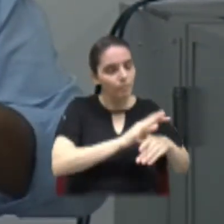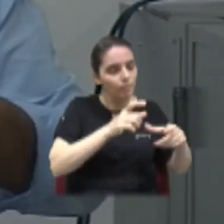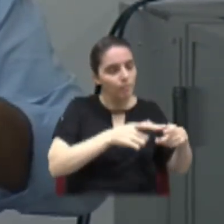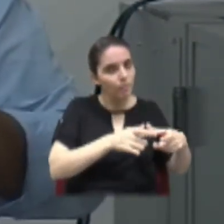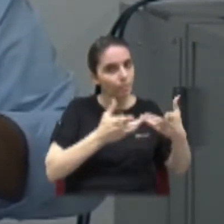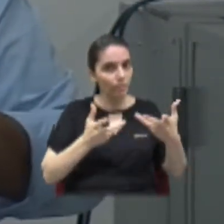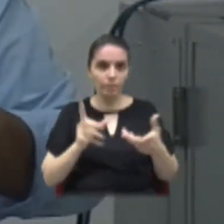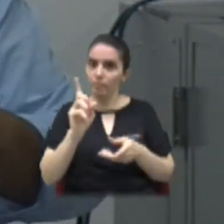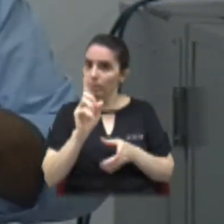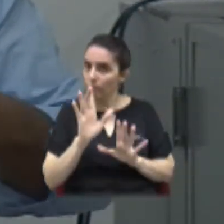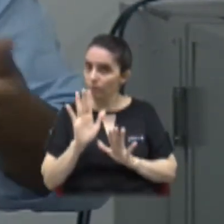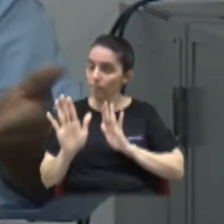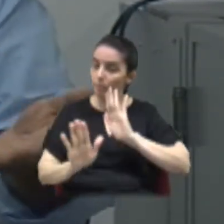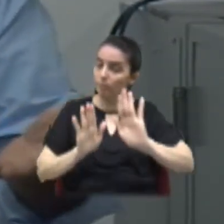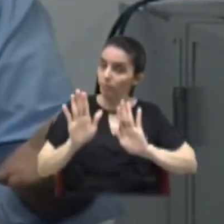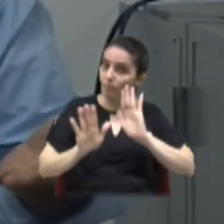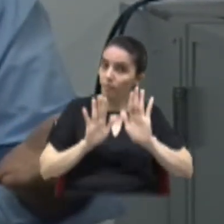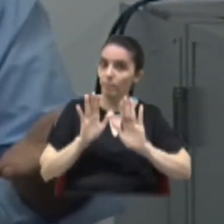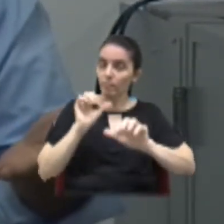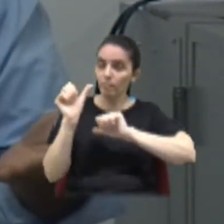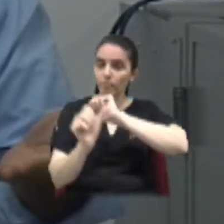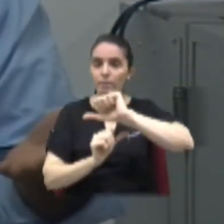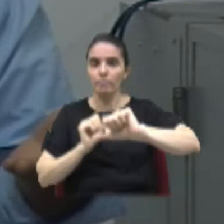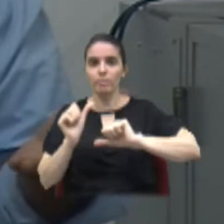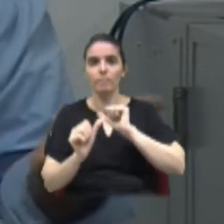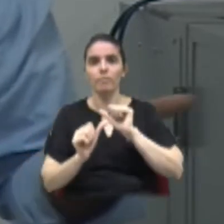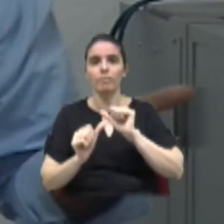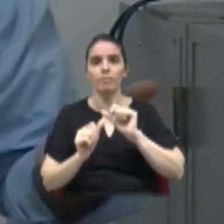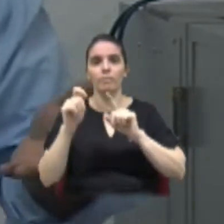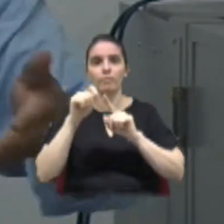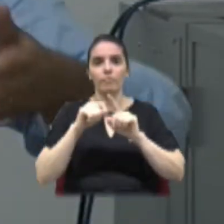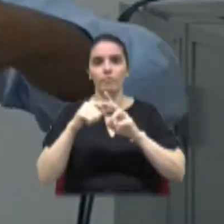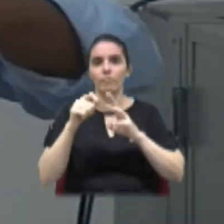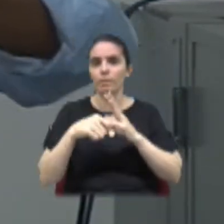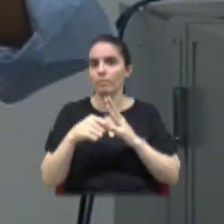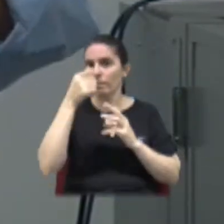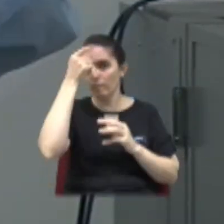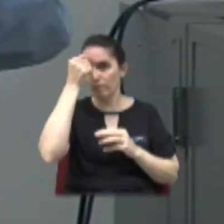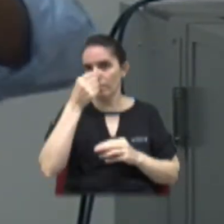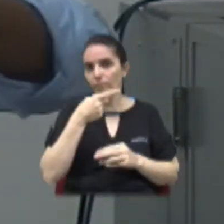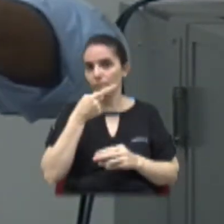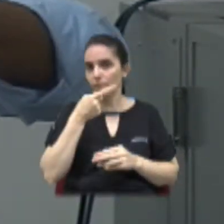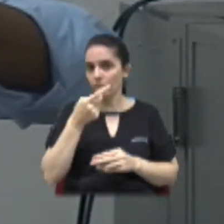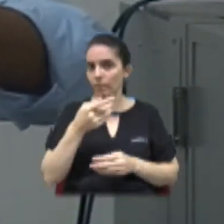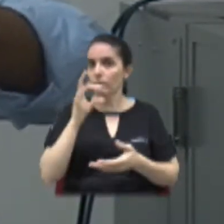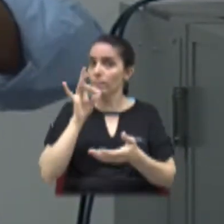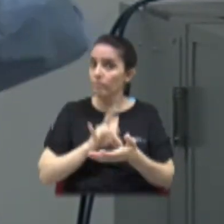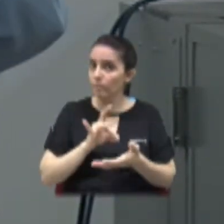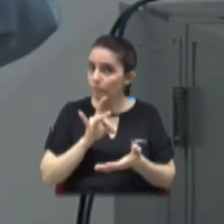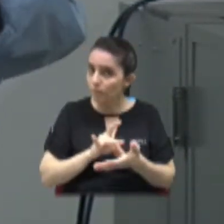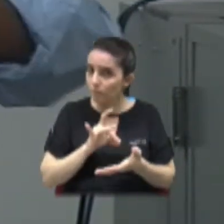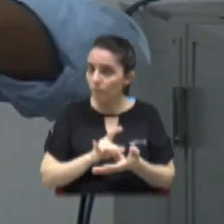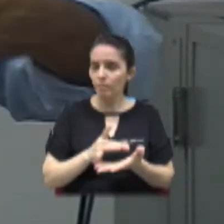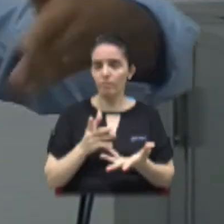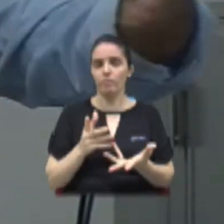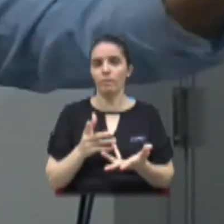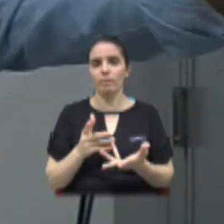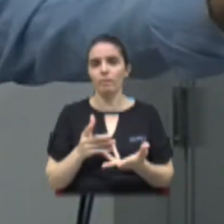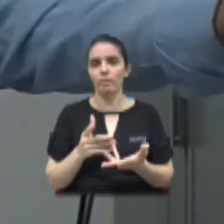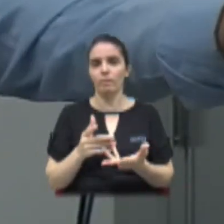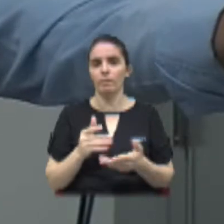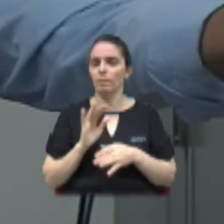nome acaba sendo fiscalizador das pessoas que também estão, para que possa realmente estar